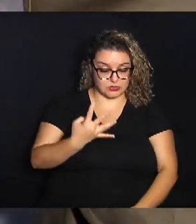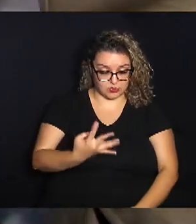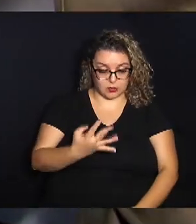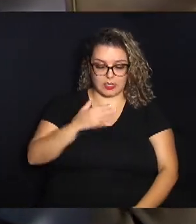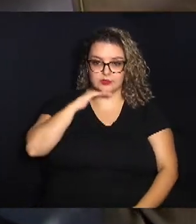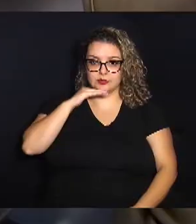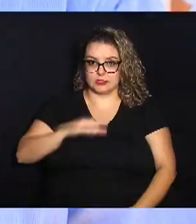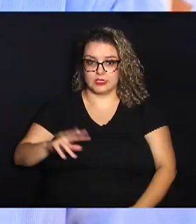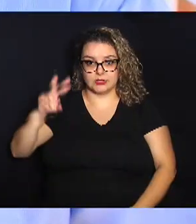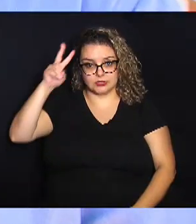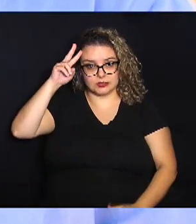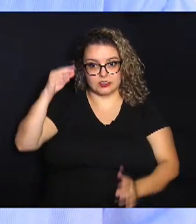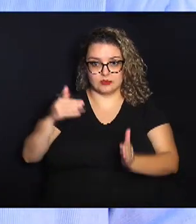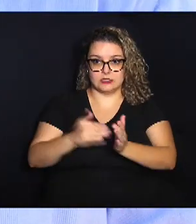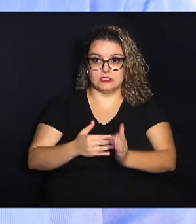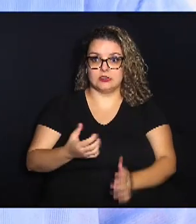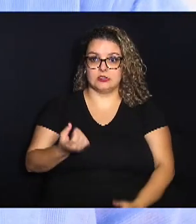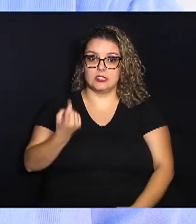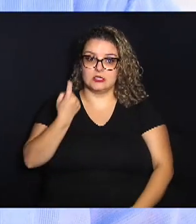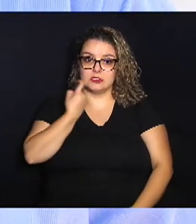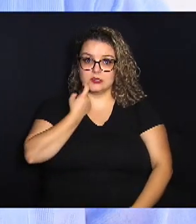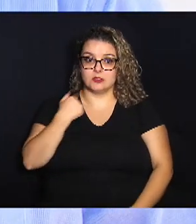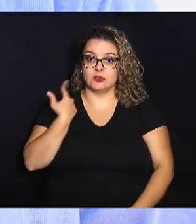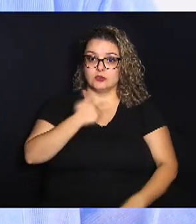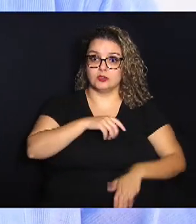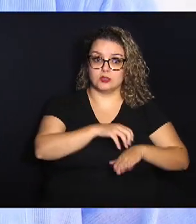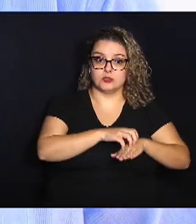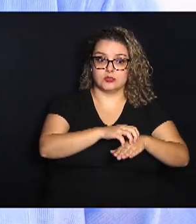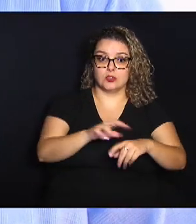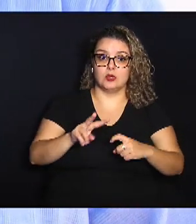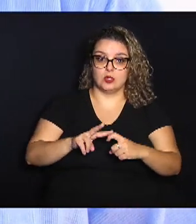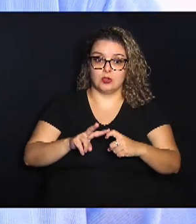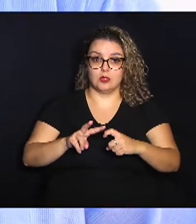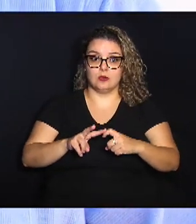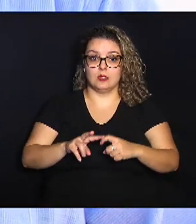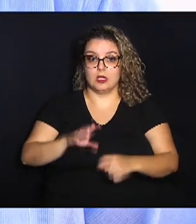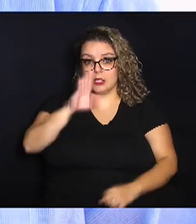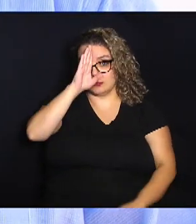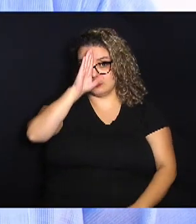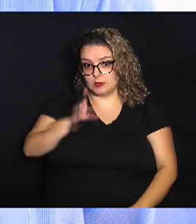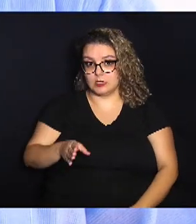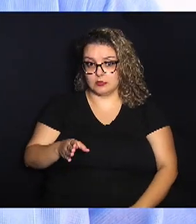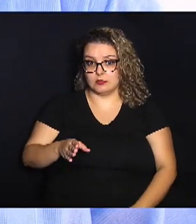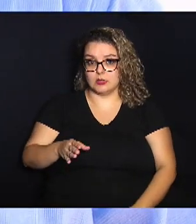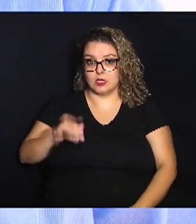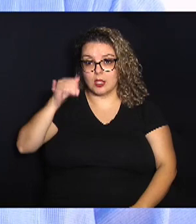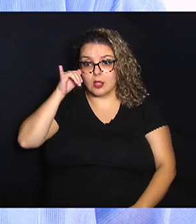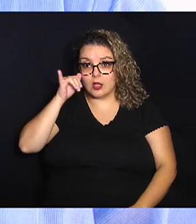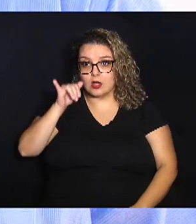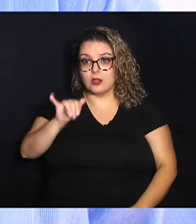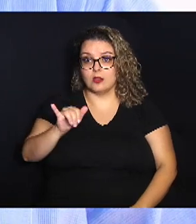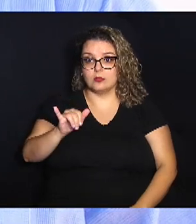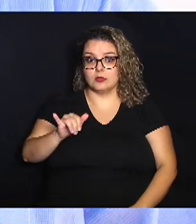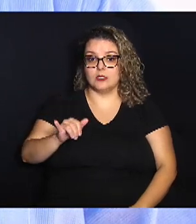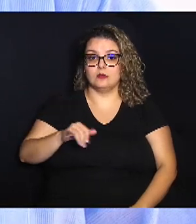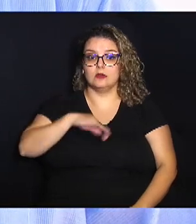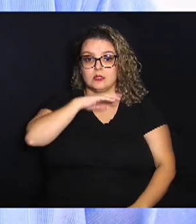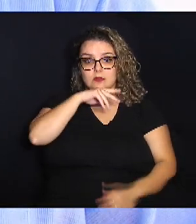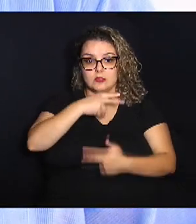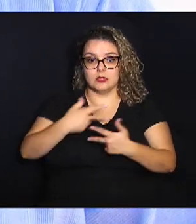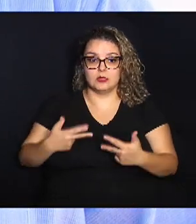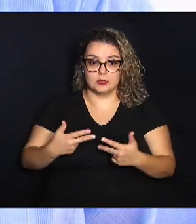segunda a sexta-feira. Os nossos consultórios móveis, eles atendem principalmente a prevenção dos animais, dos pets,